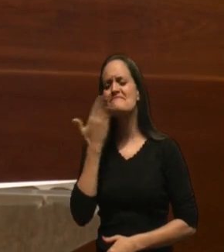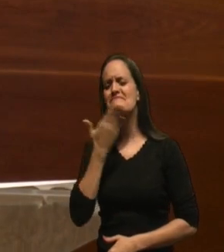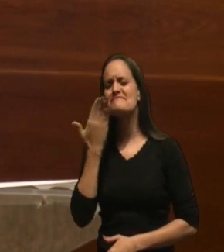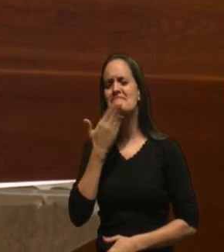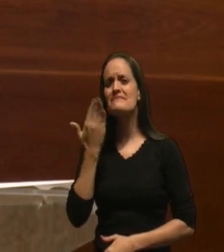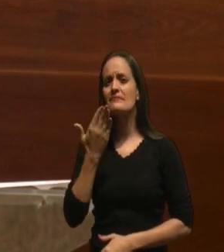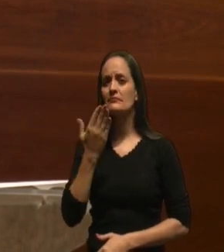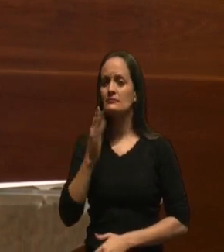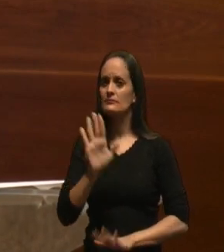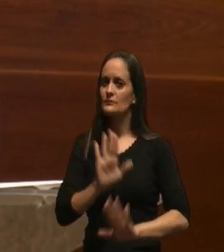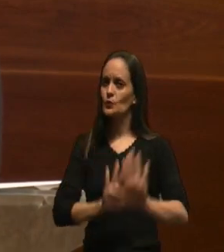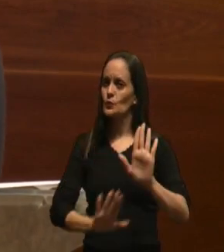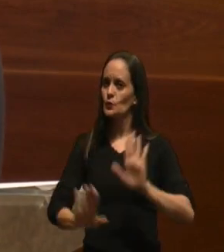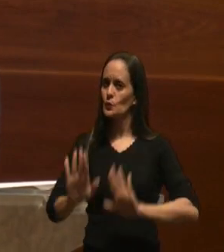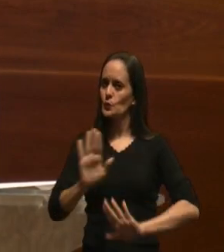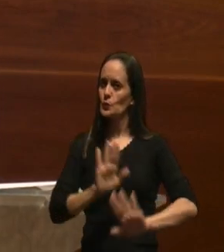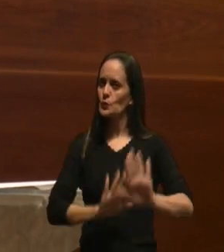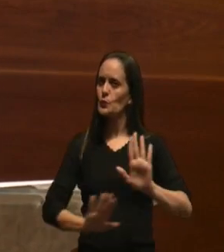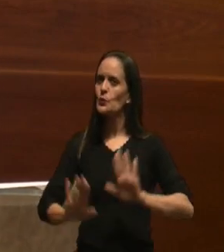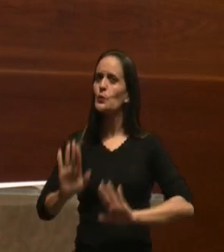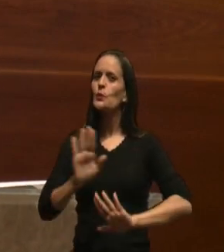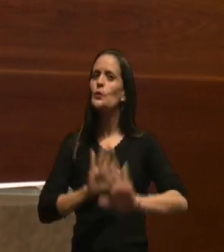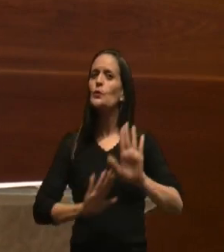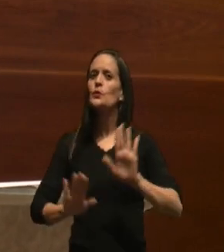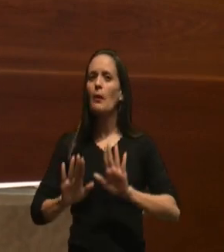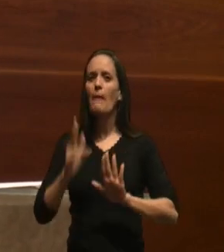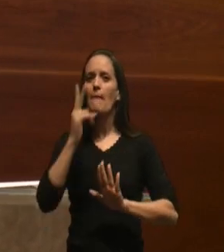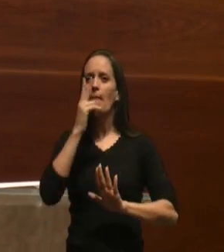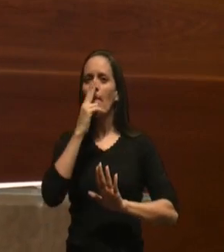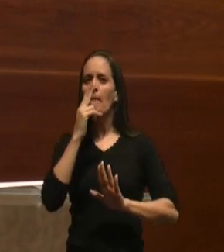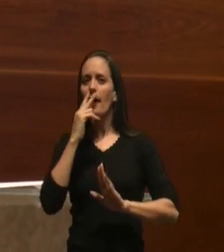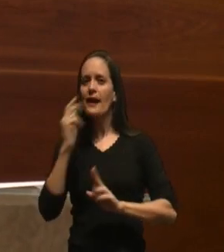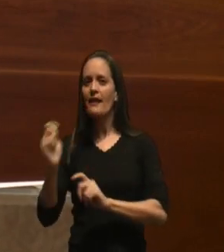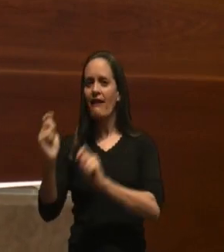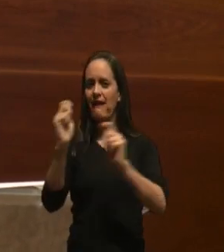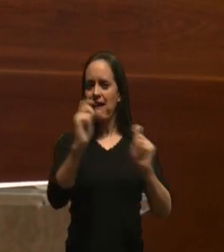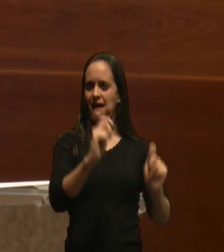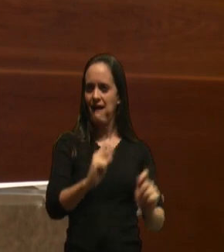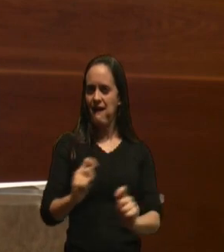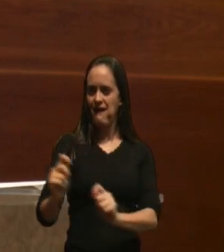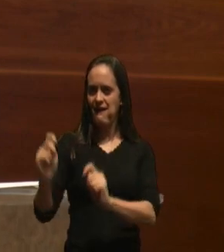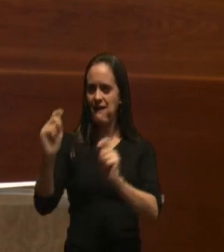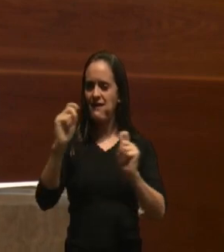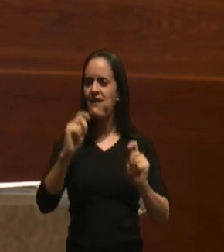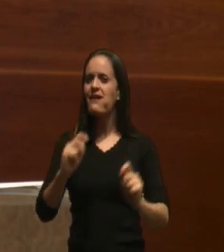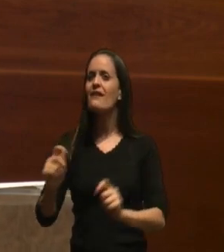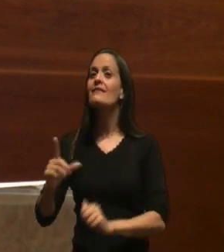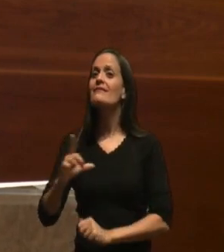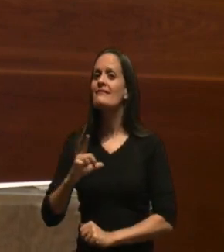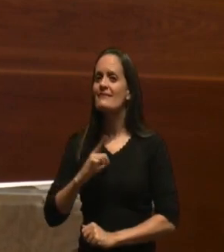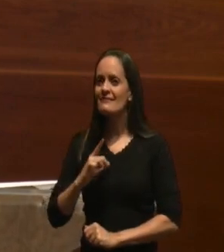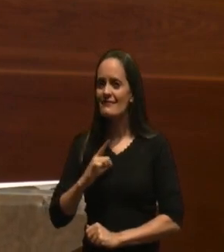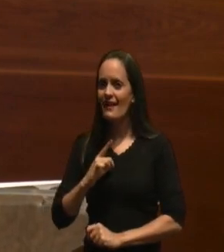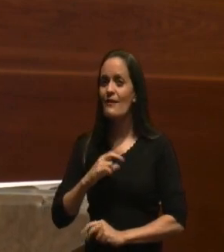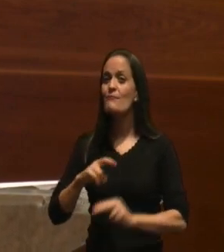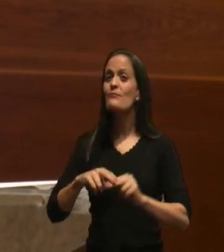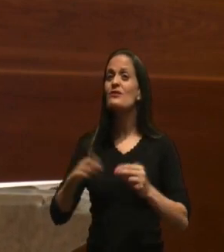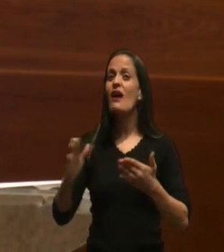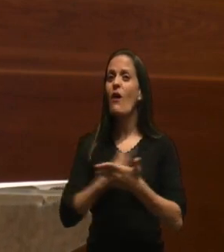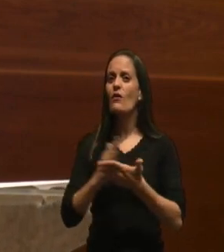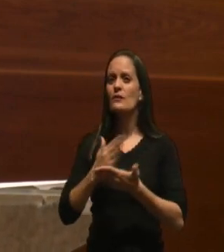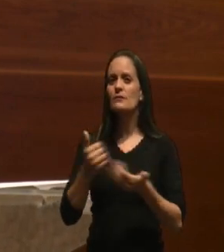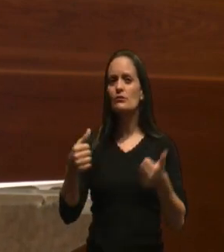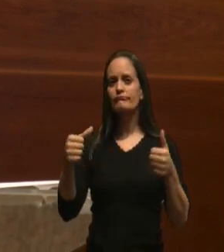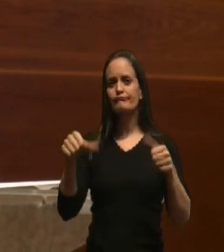nem conhecemos, que em princípio são fáceis demais. E por isso muita gente caindo em golpe, principalmente